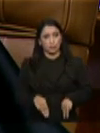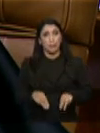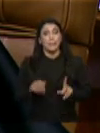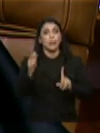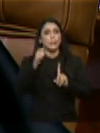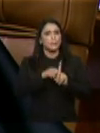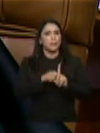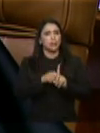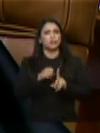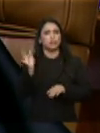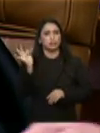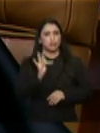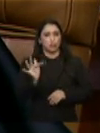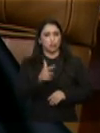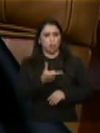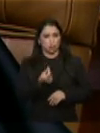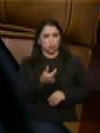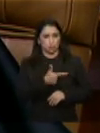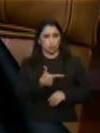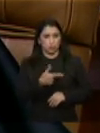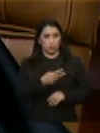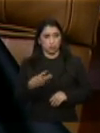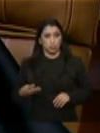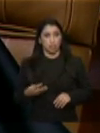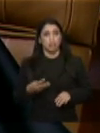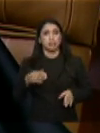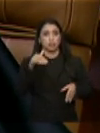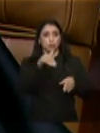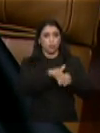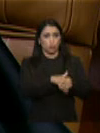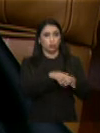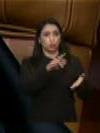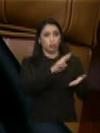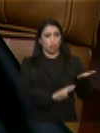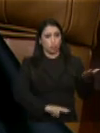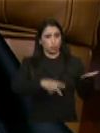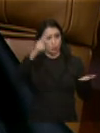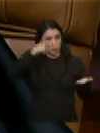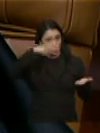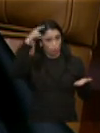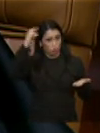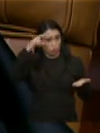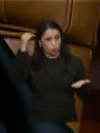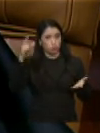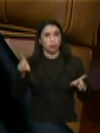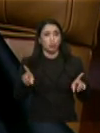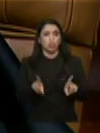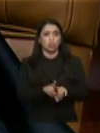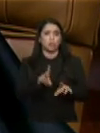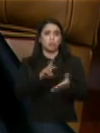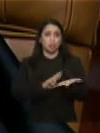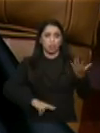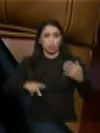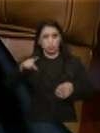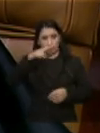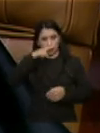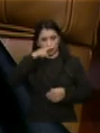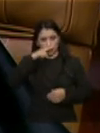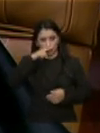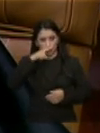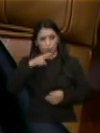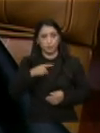de 2023, após os votos dos relatores ministros Luiz Roberto Barroso e Luiz Edson Fachin,